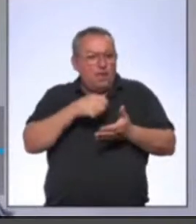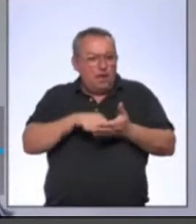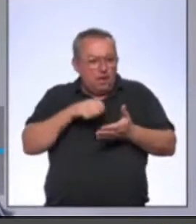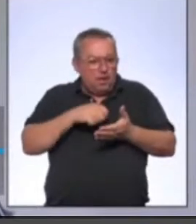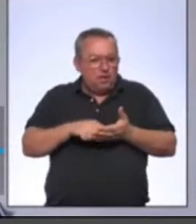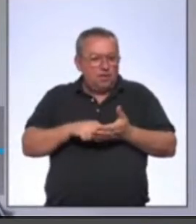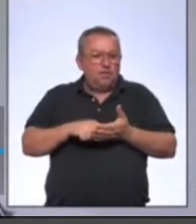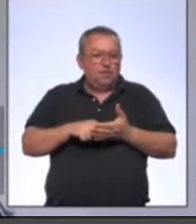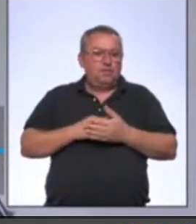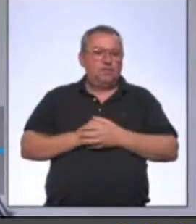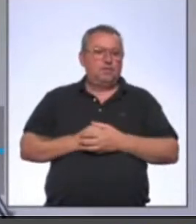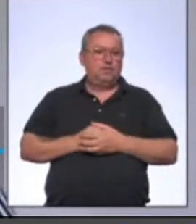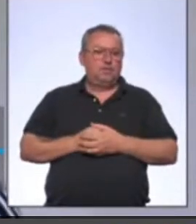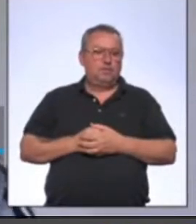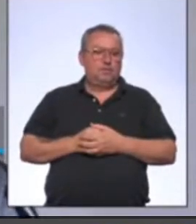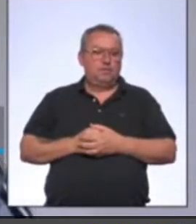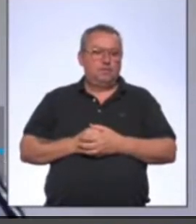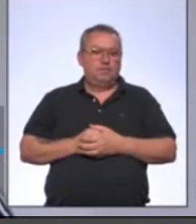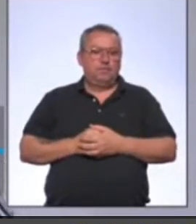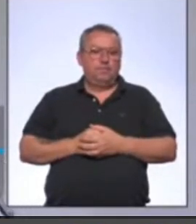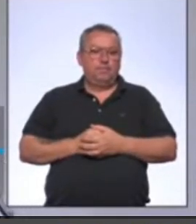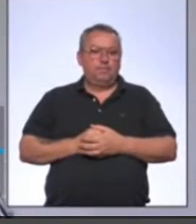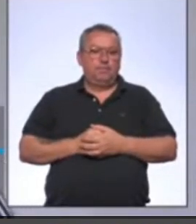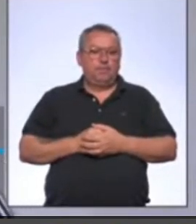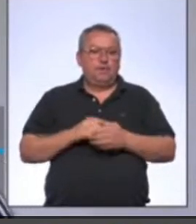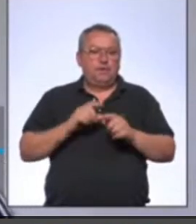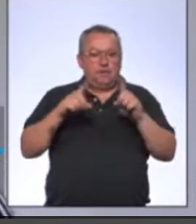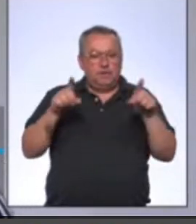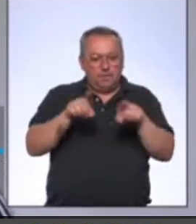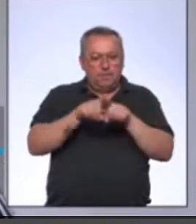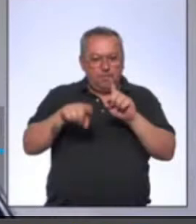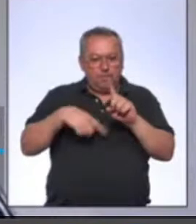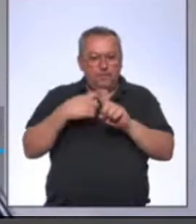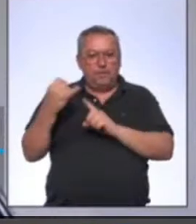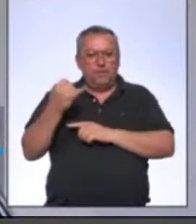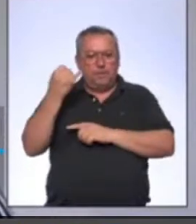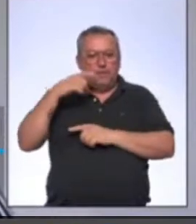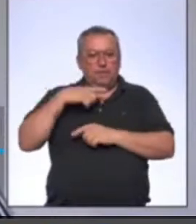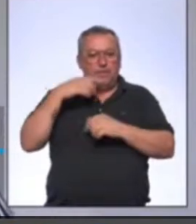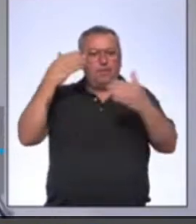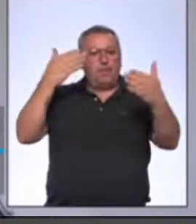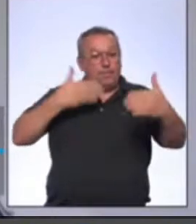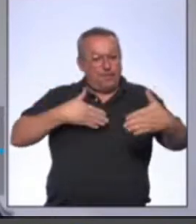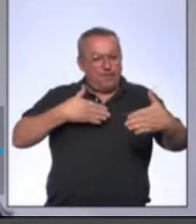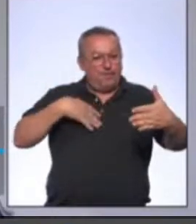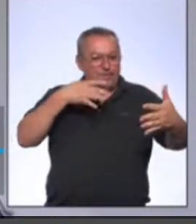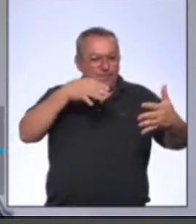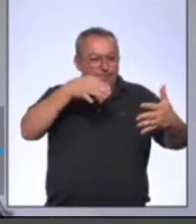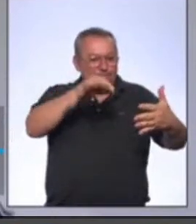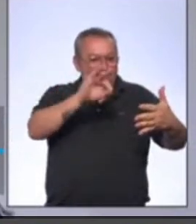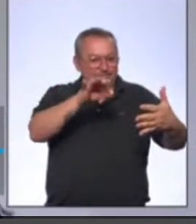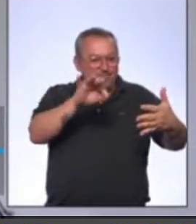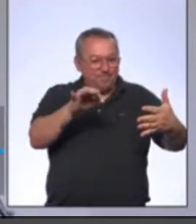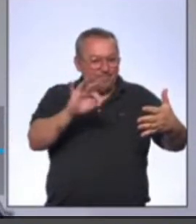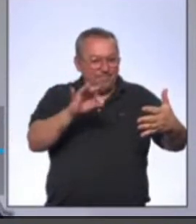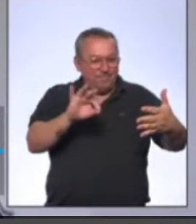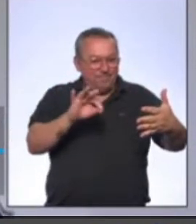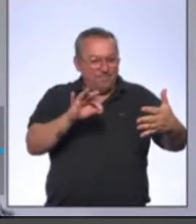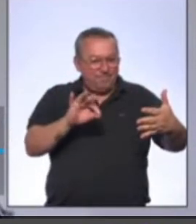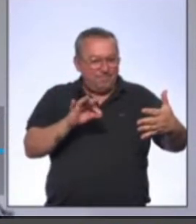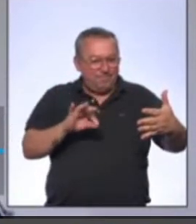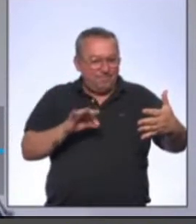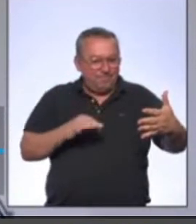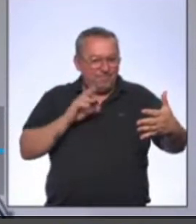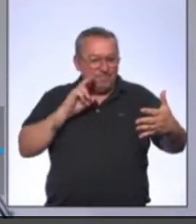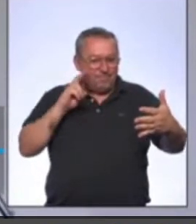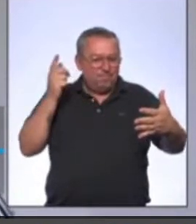de notas, tá bom? Sem falar que é mais importante se você estiver com a prova em mãos, não é? Para que você vá acompanhando, vendo se você